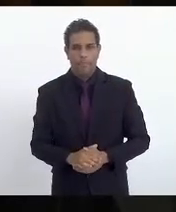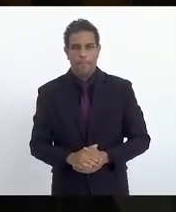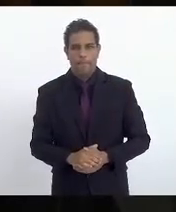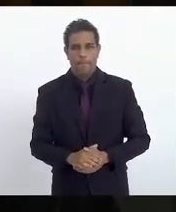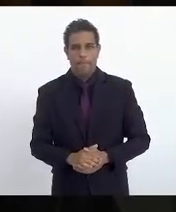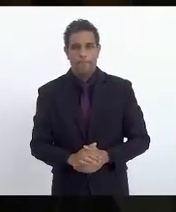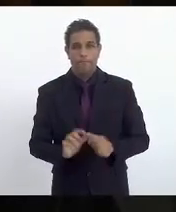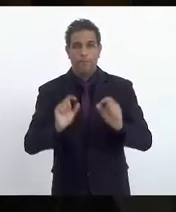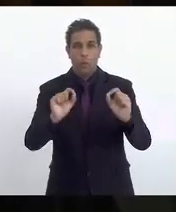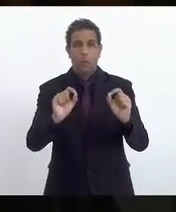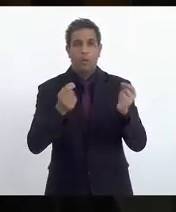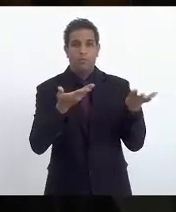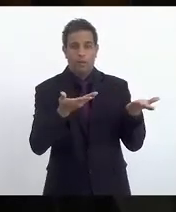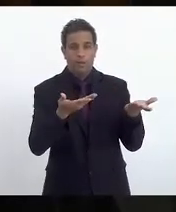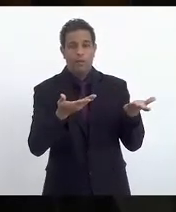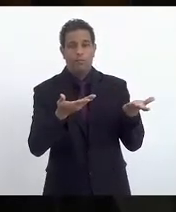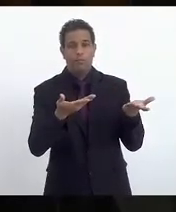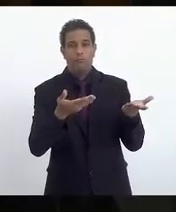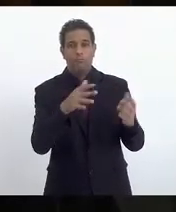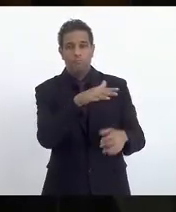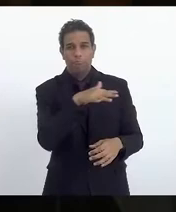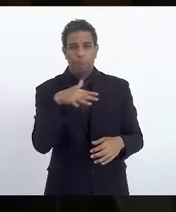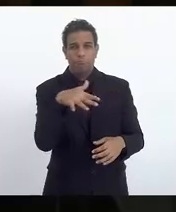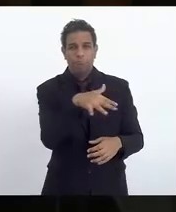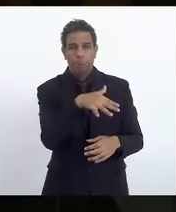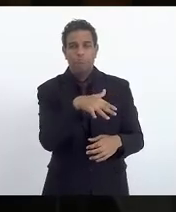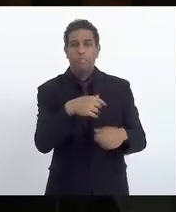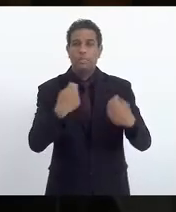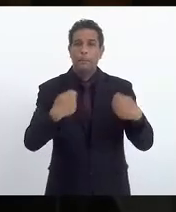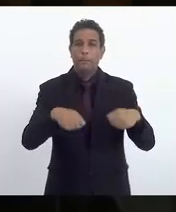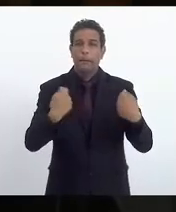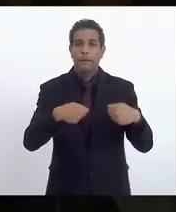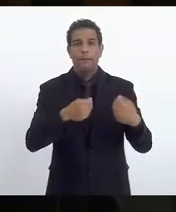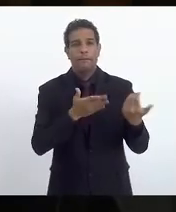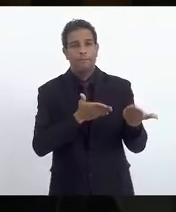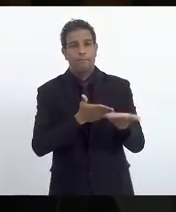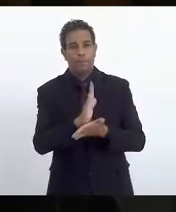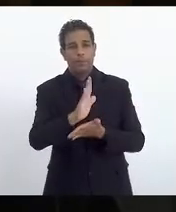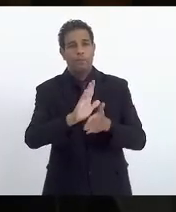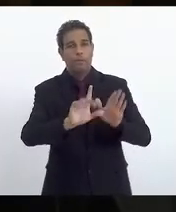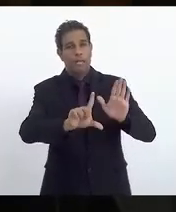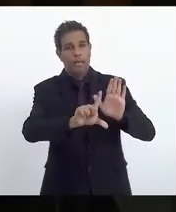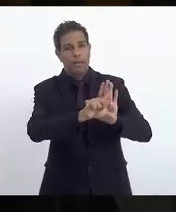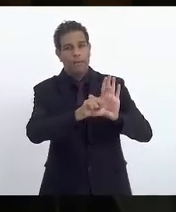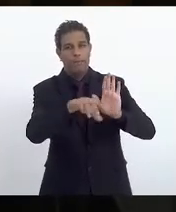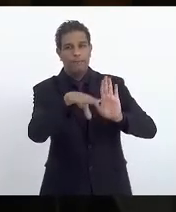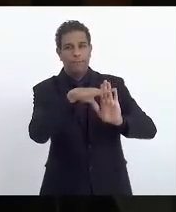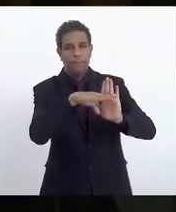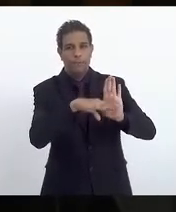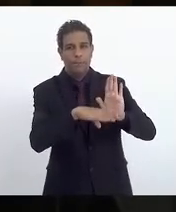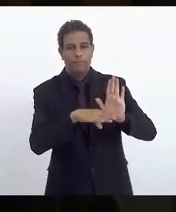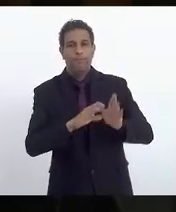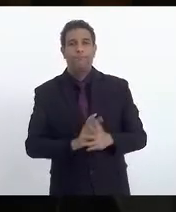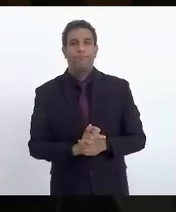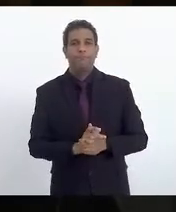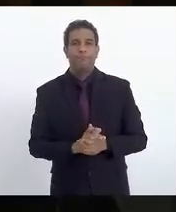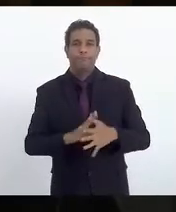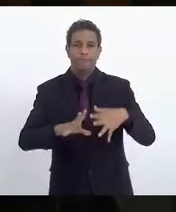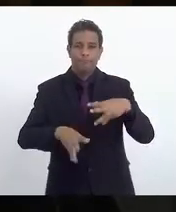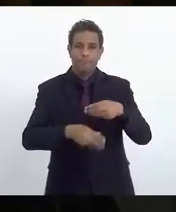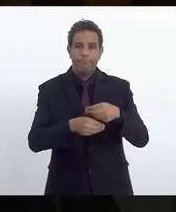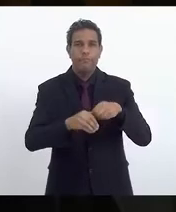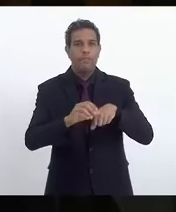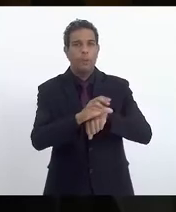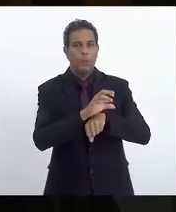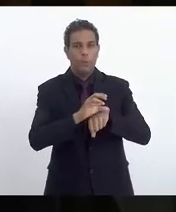o que o Congresso Nacional e precisa aprovar uma legislação O que é uma emenda